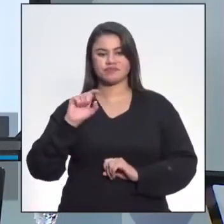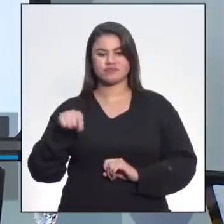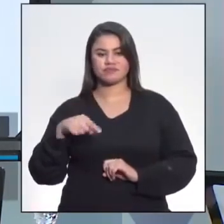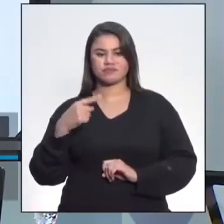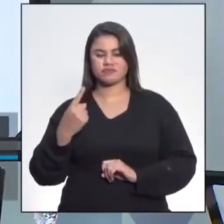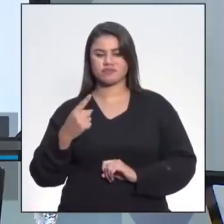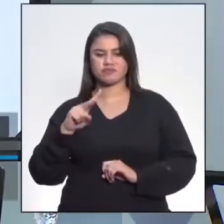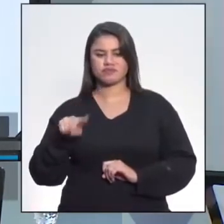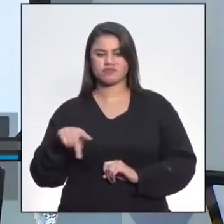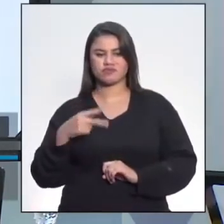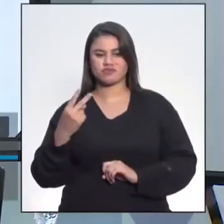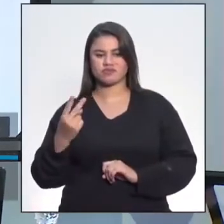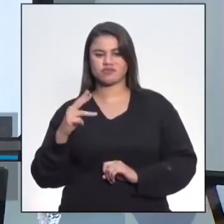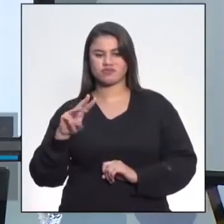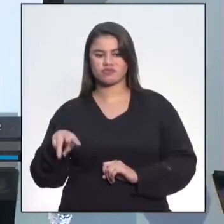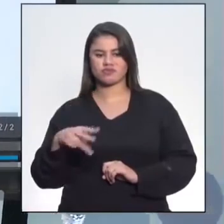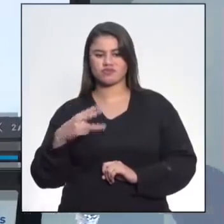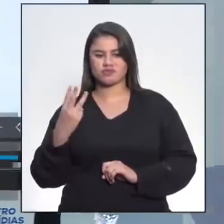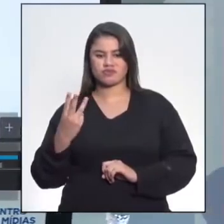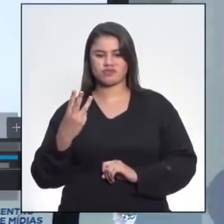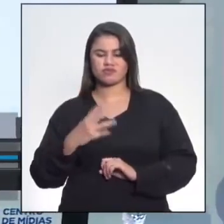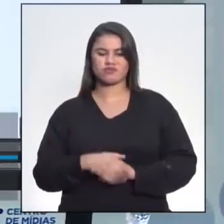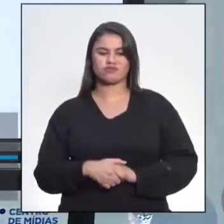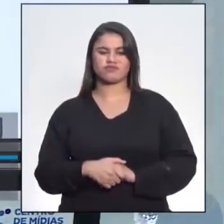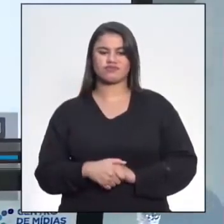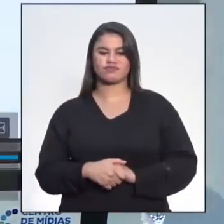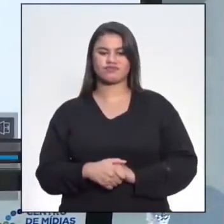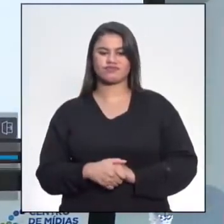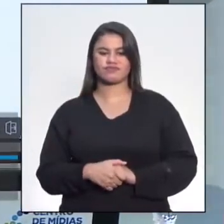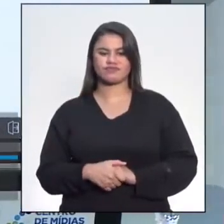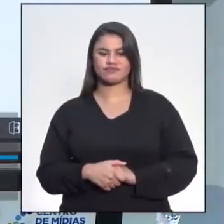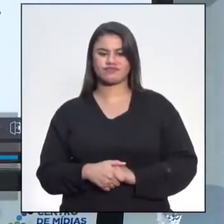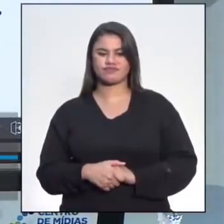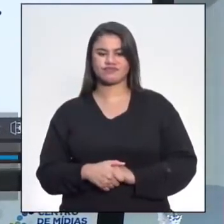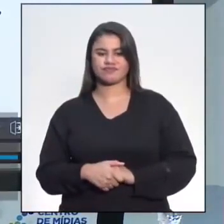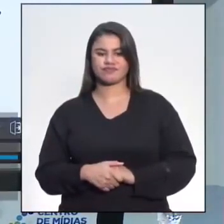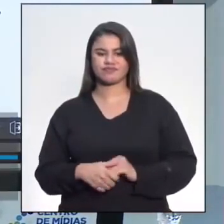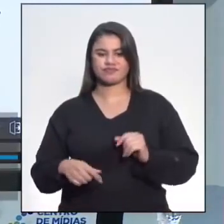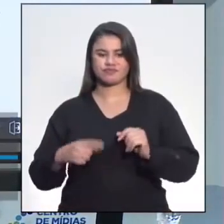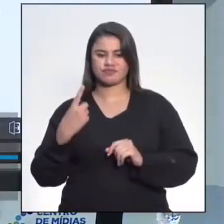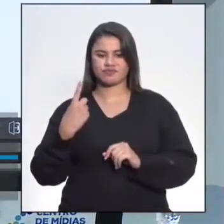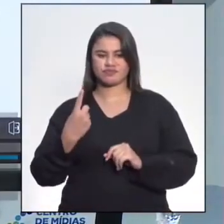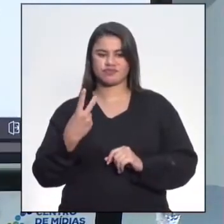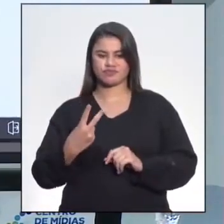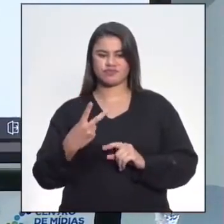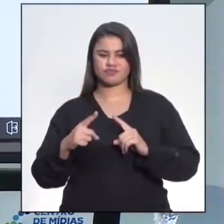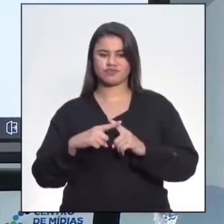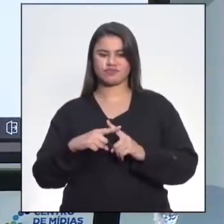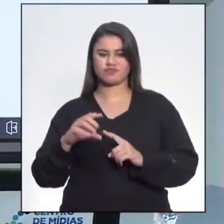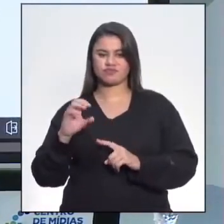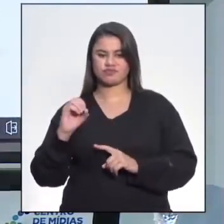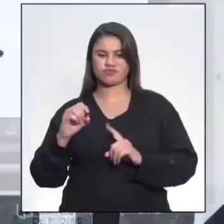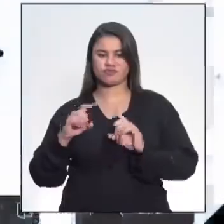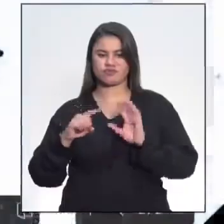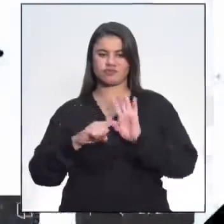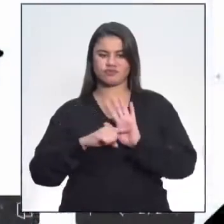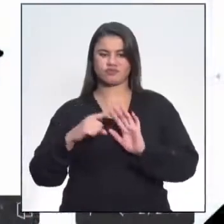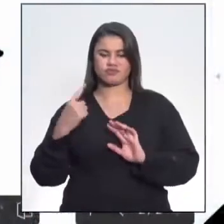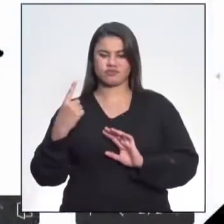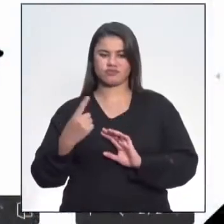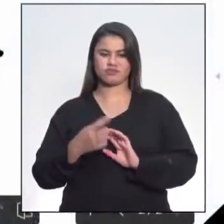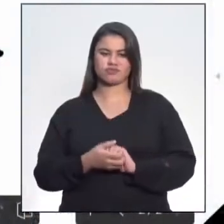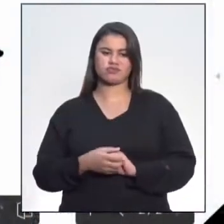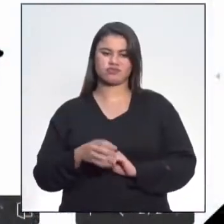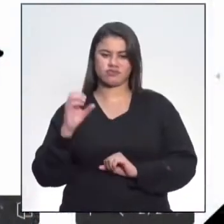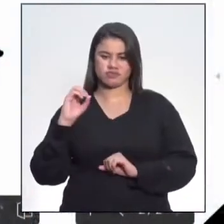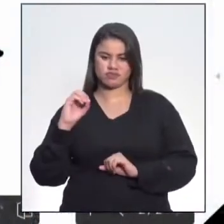3. Vamos fazer as continhas? Vamos lá? Então, aqui eu tenho 2 vezes 0 menos 1. Bom, 2 vezes